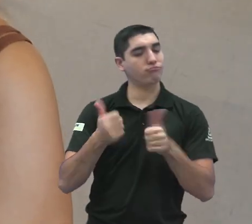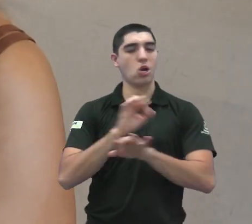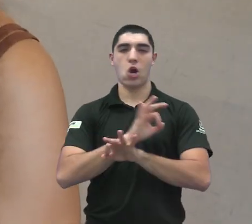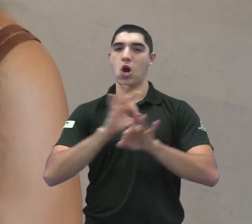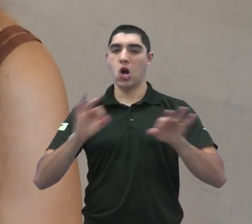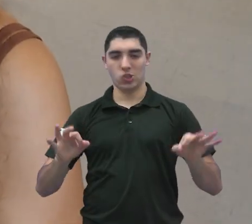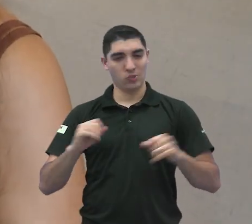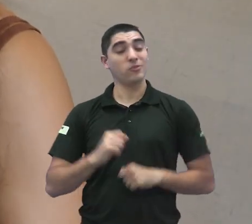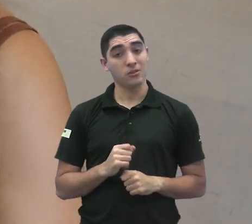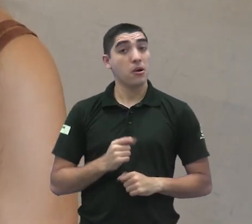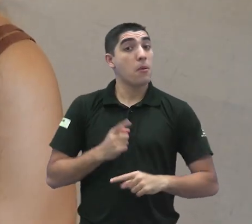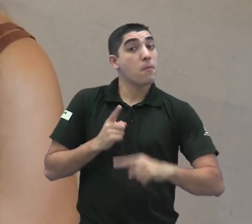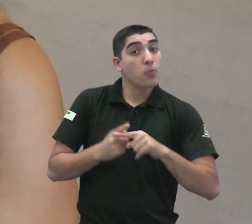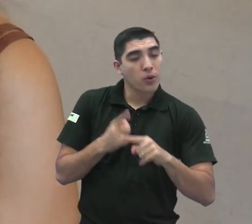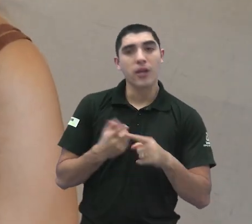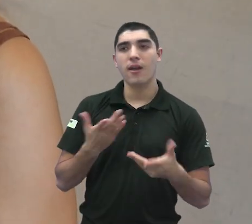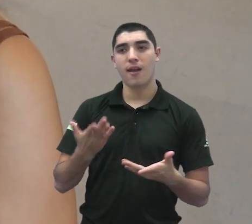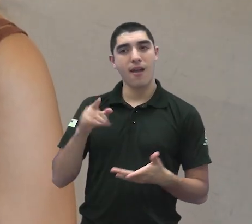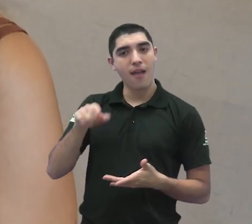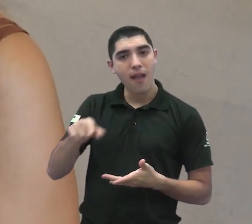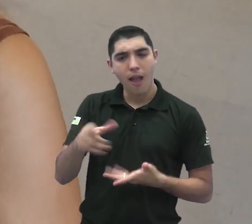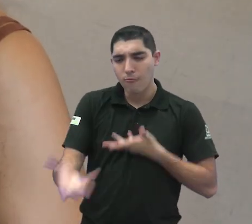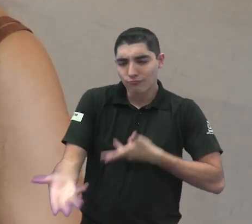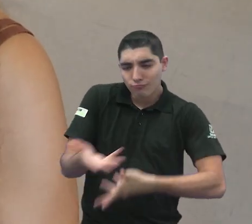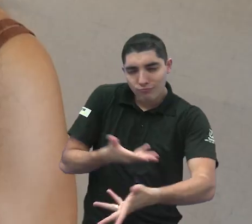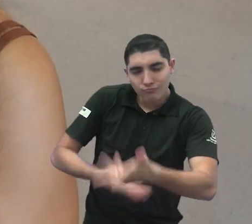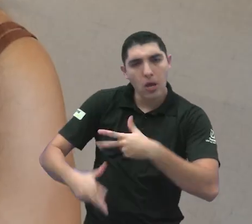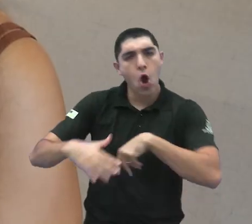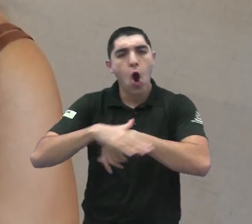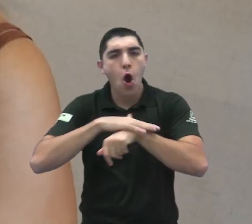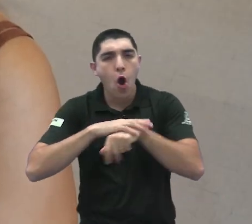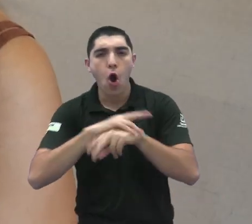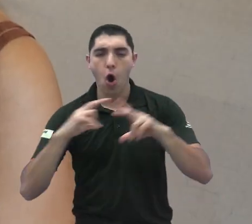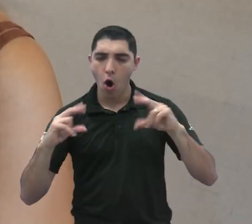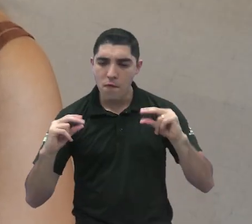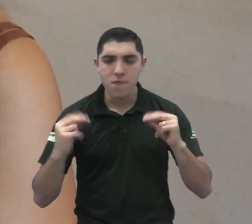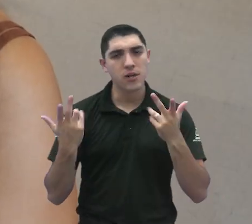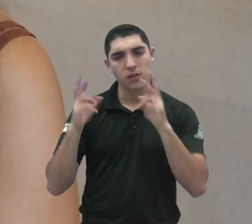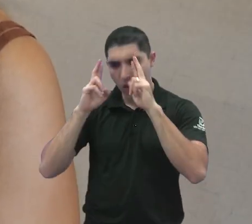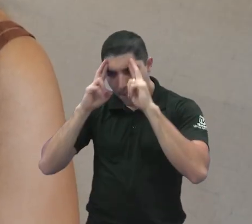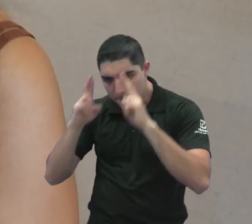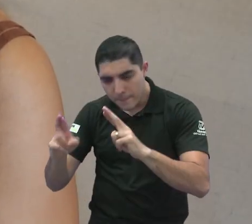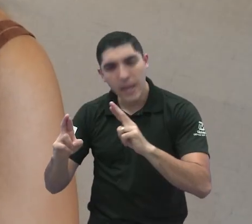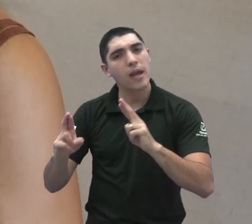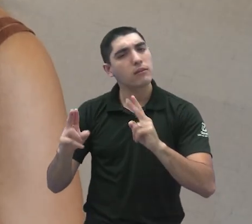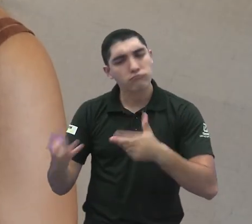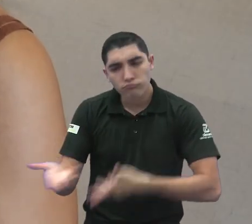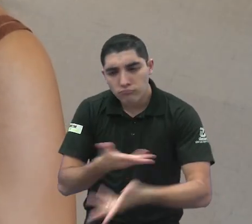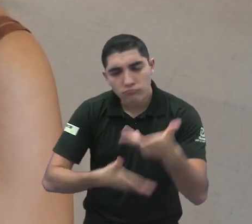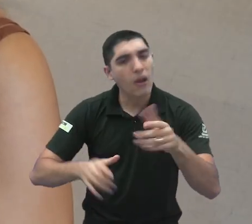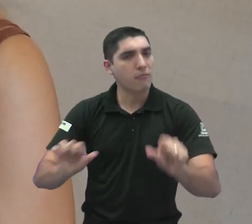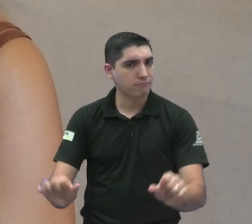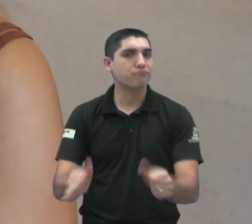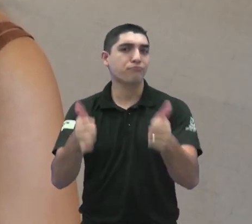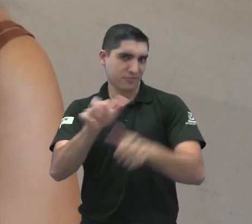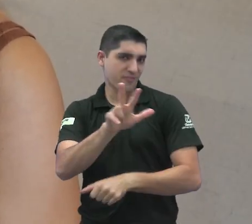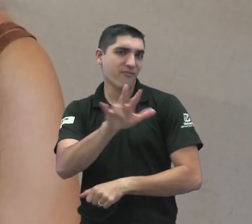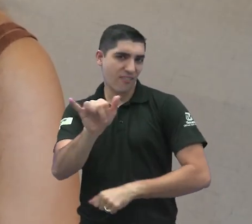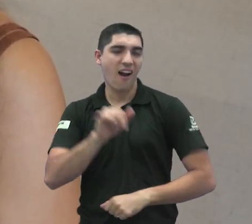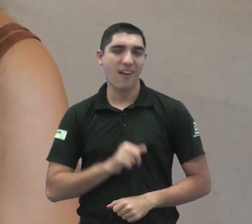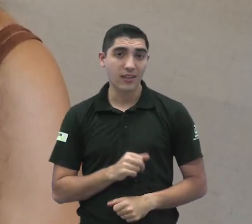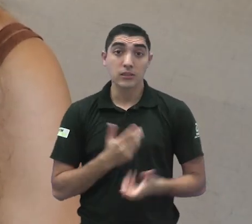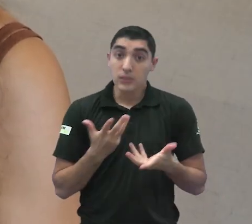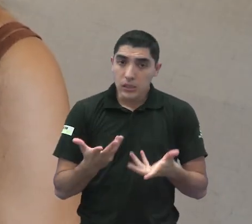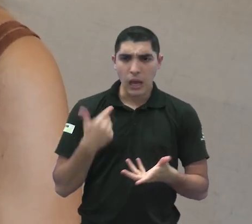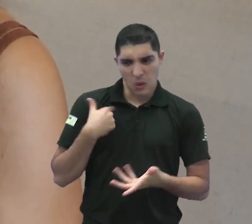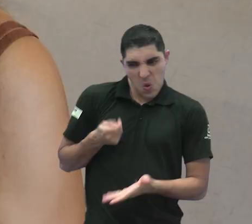bem-vindo, Toda relação, quando é baseado na conversa, no respeito, no diálogo, tem tudo para dar certo.